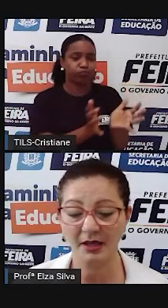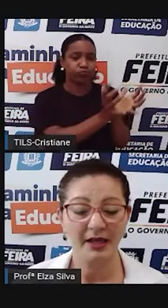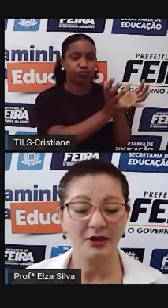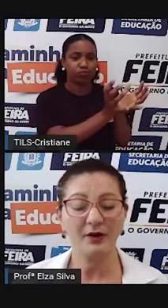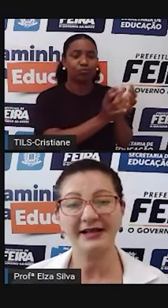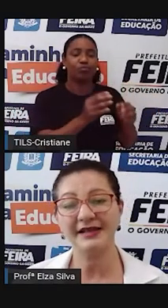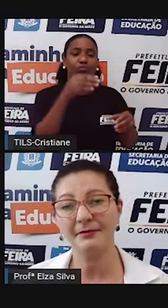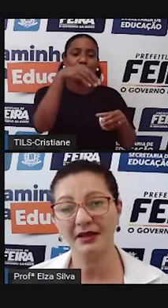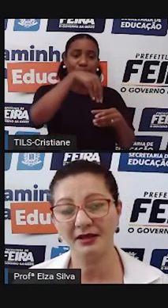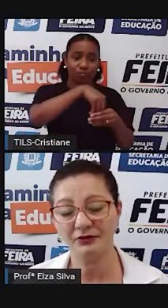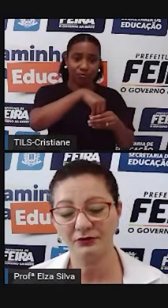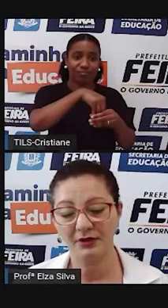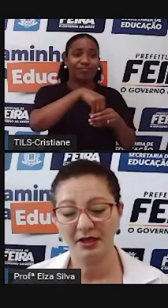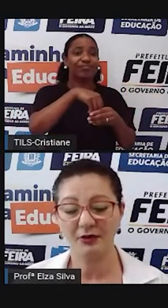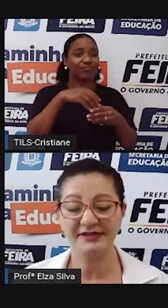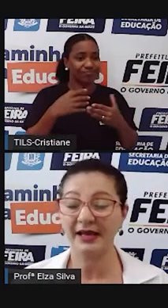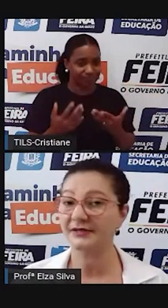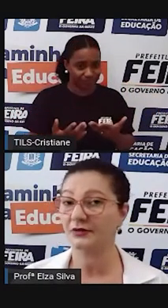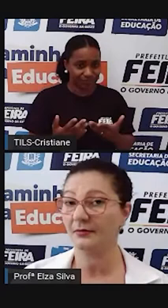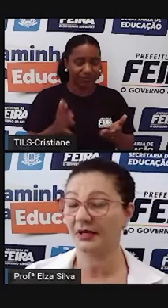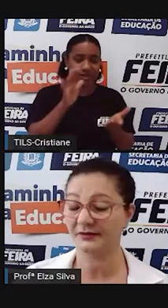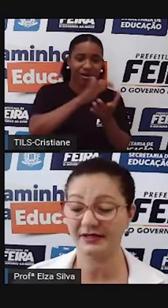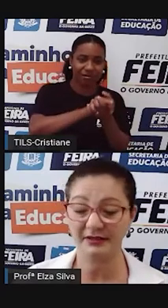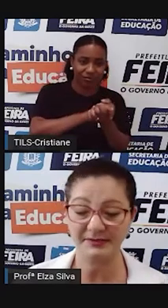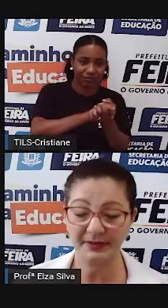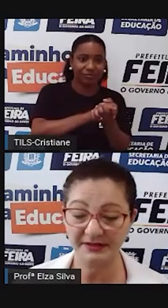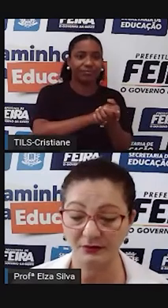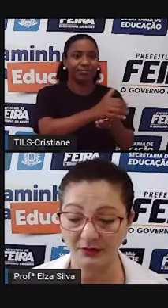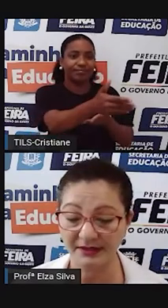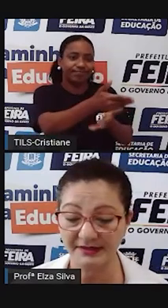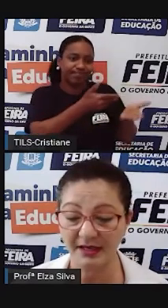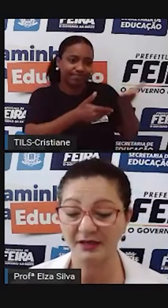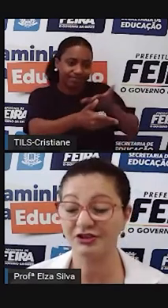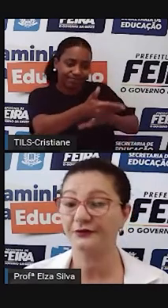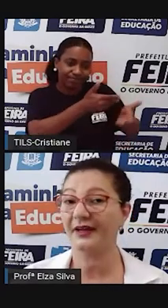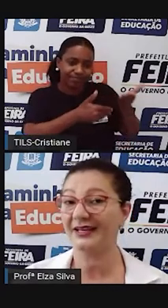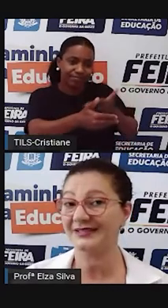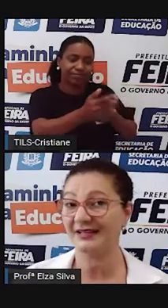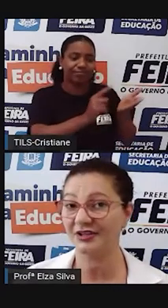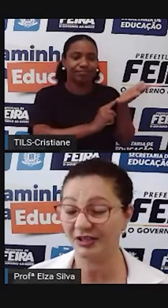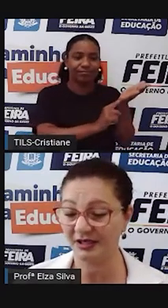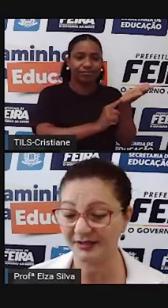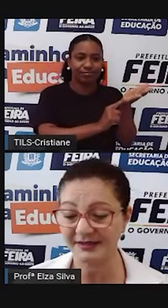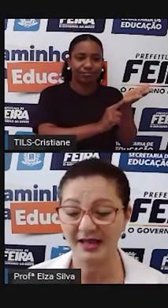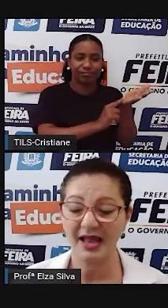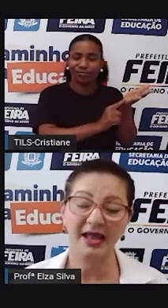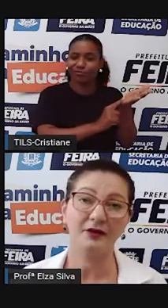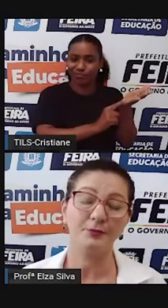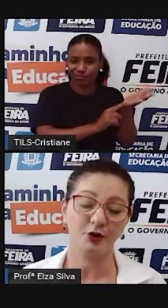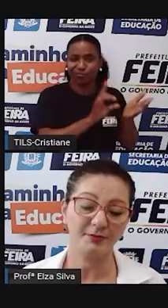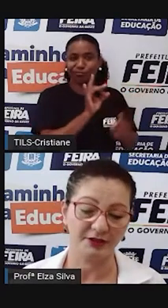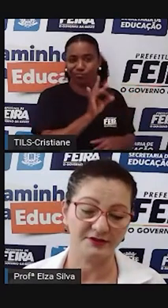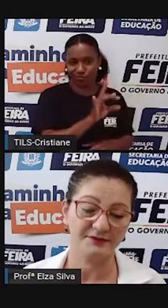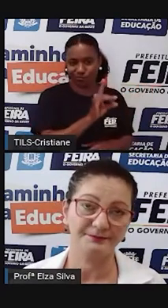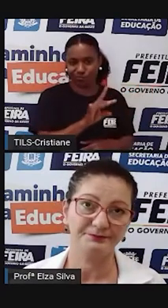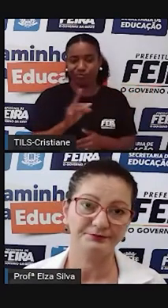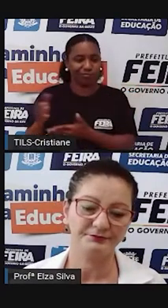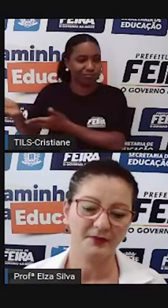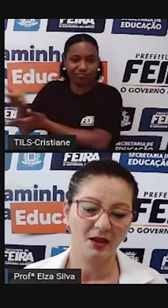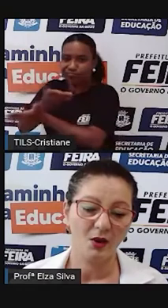exemplo, e o casamento e os relacionamentos entre as pessoas de diferentes etnias eram